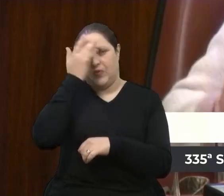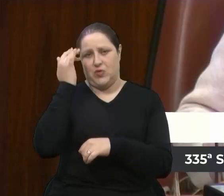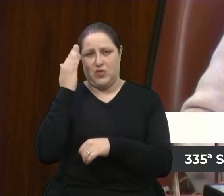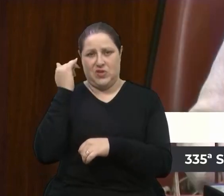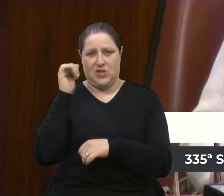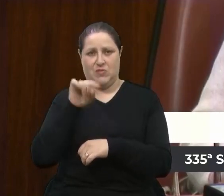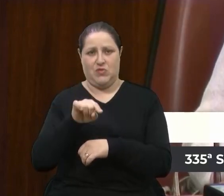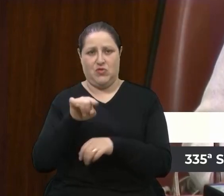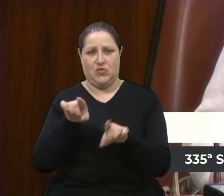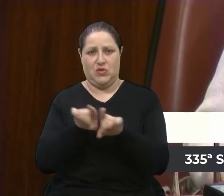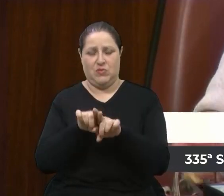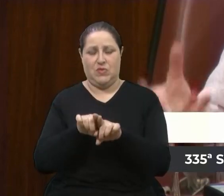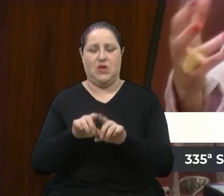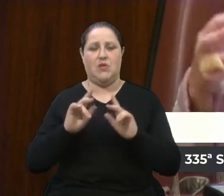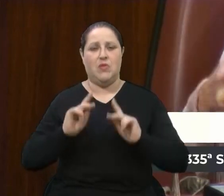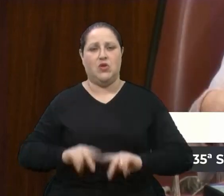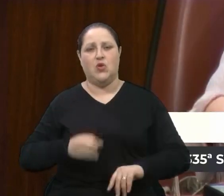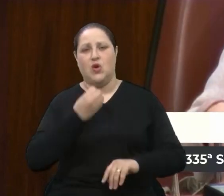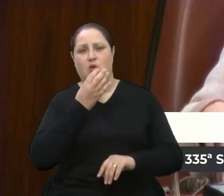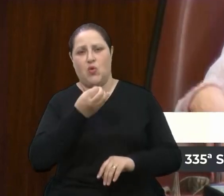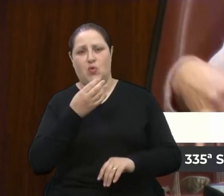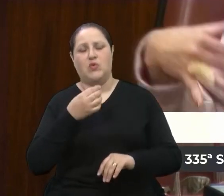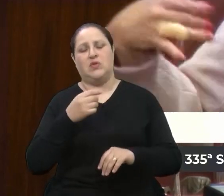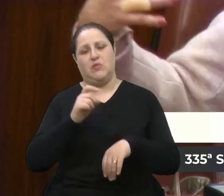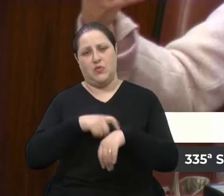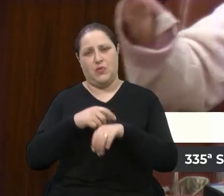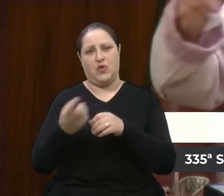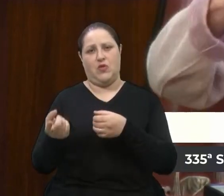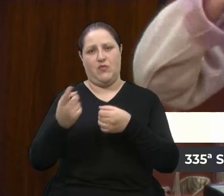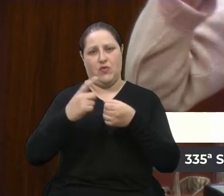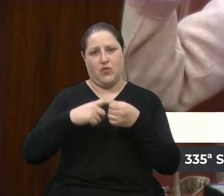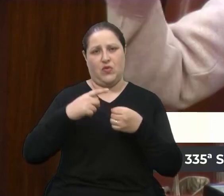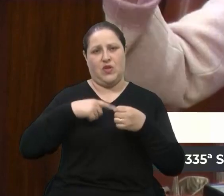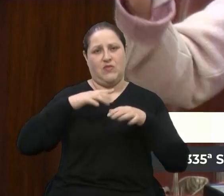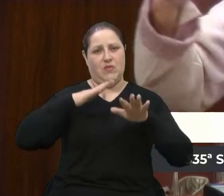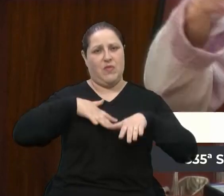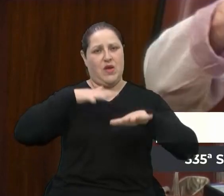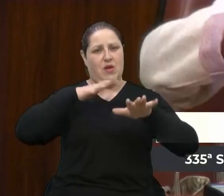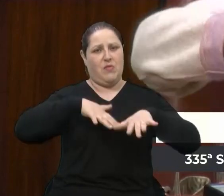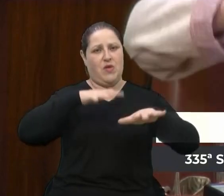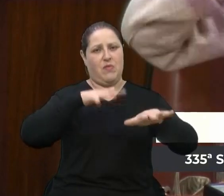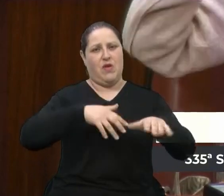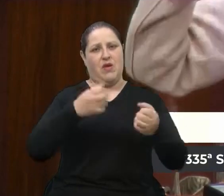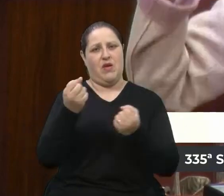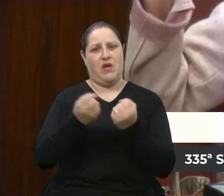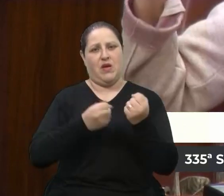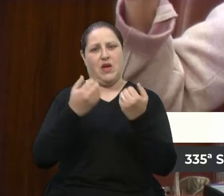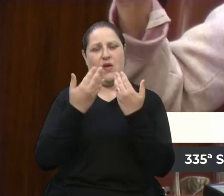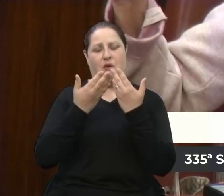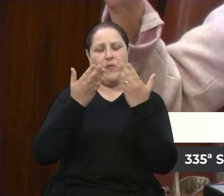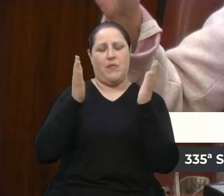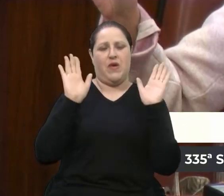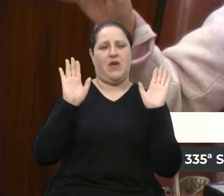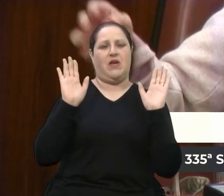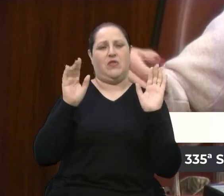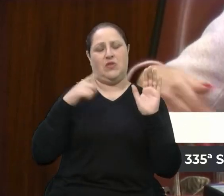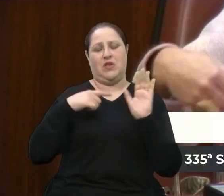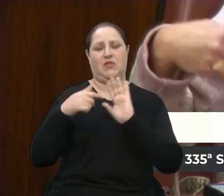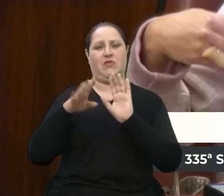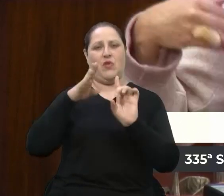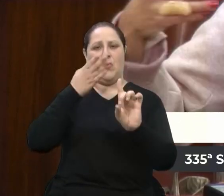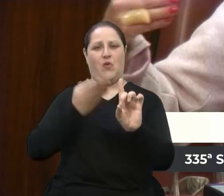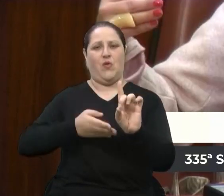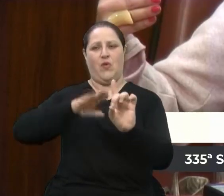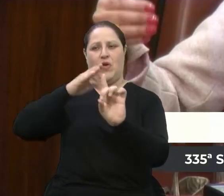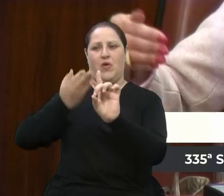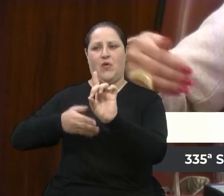também. Eles relatam que quando eles voltaram no Brasil, teve desfiles em carros abertos, um enaltecimento daquele. Mas passou